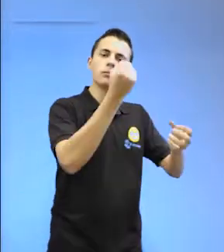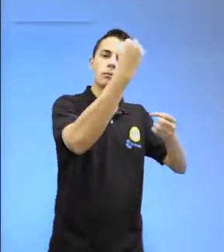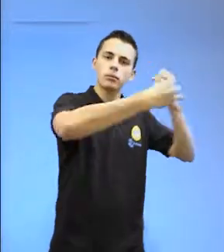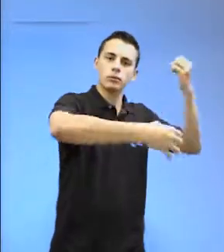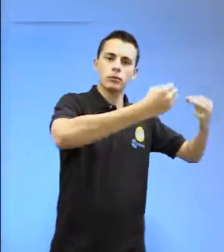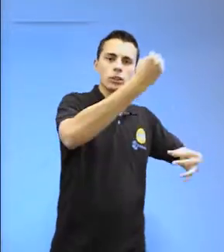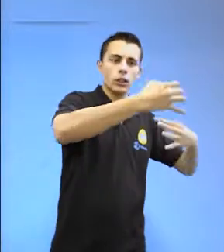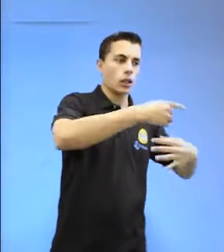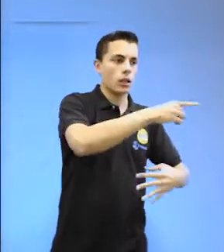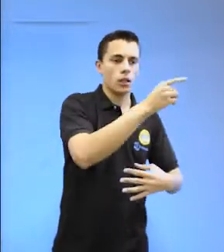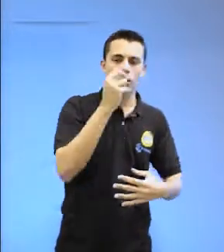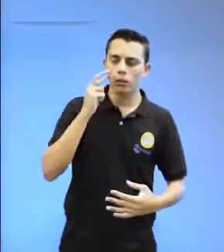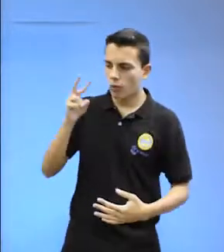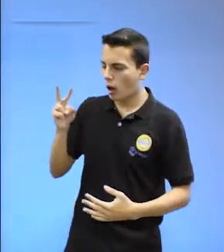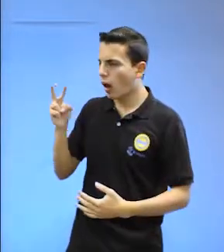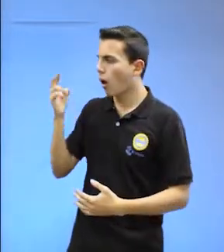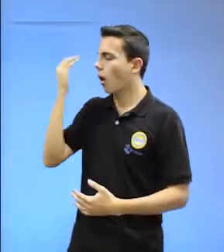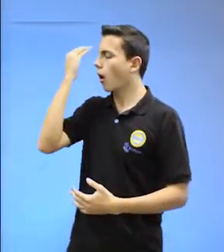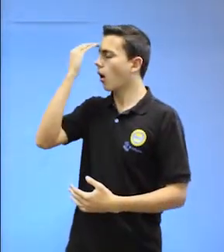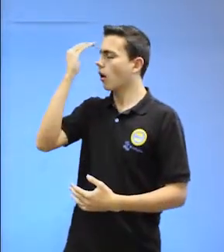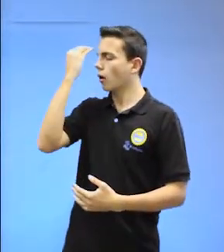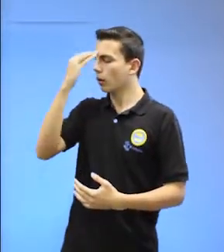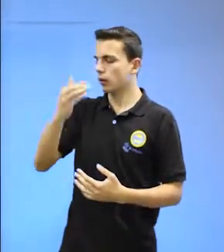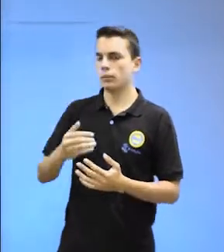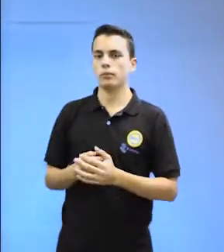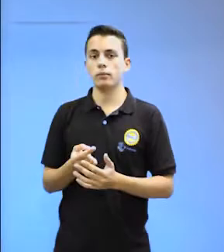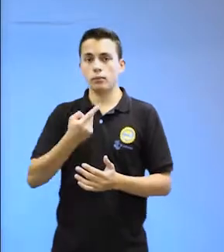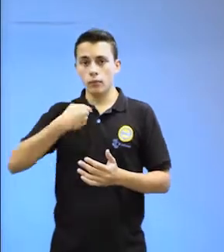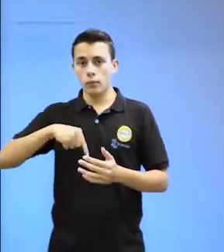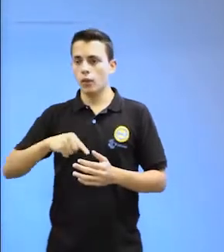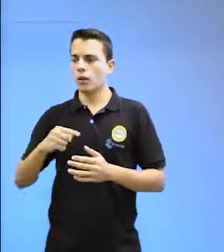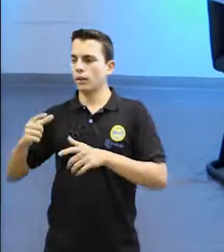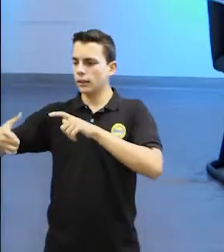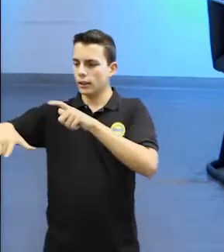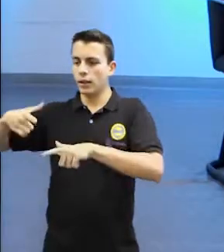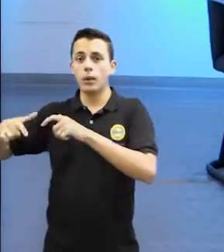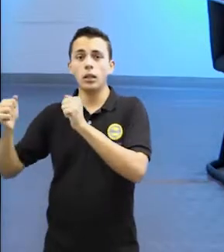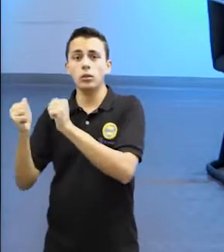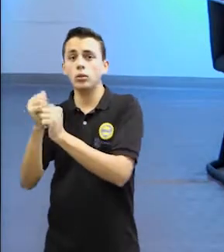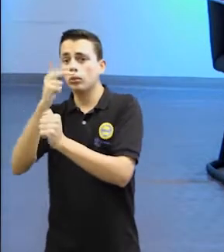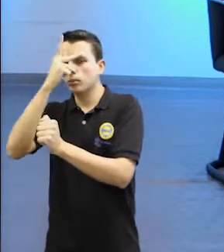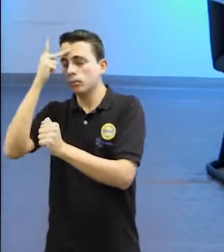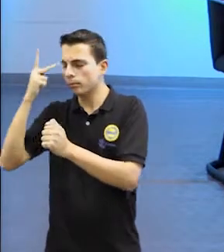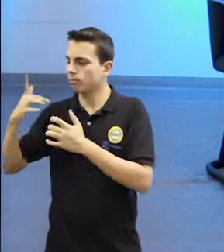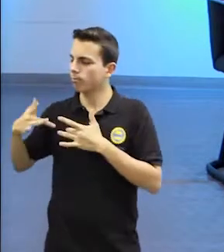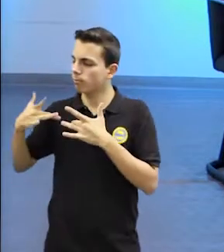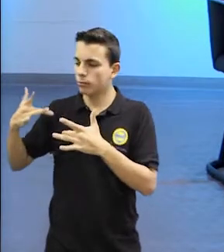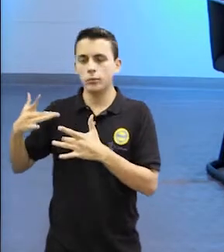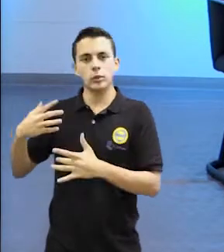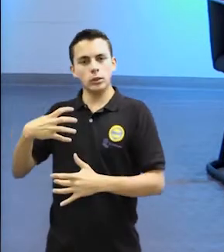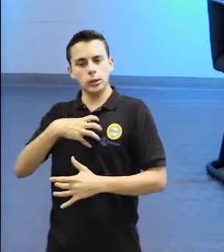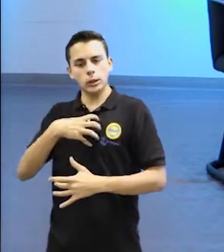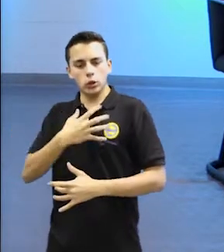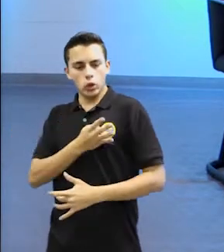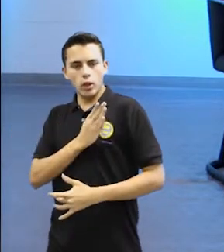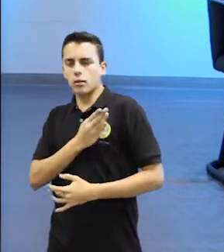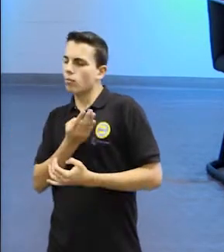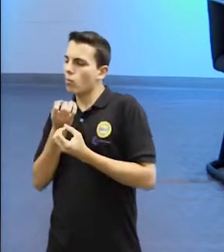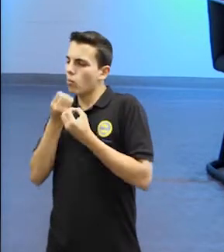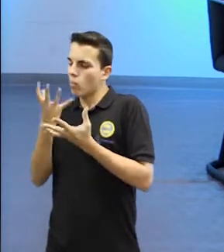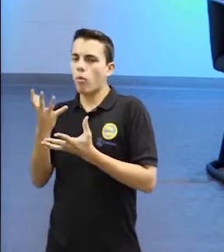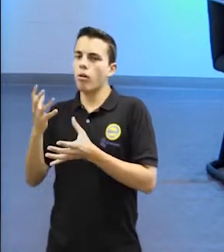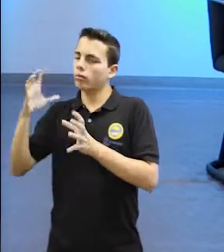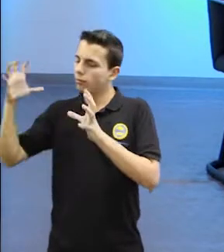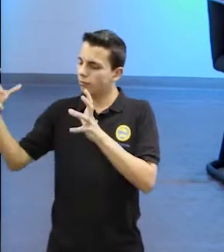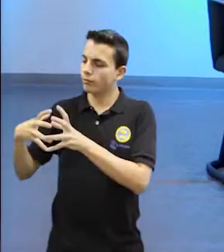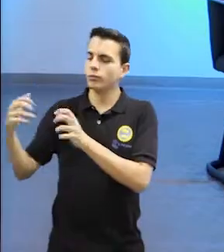Então, nós trabalhamos com pessoas do bem. Então, isso é fundamental, e pessoas que se doam, né? Então, E